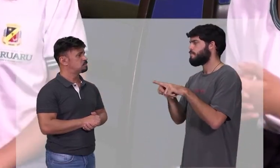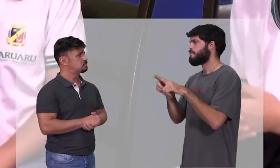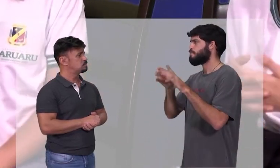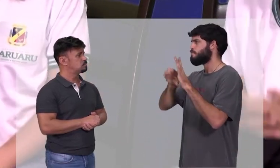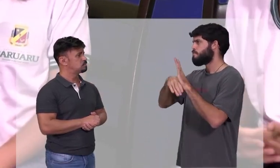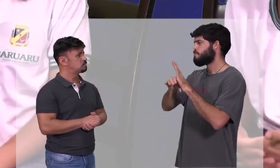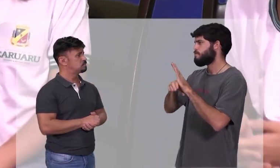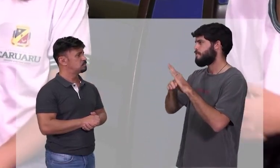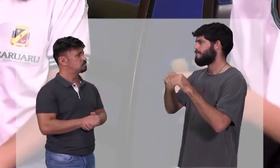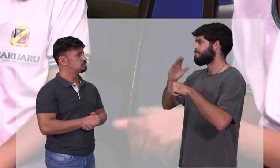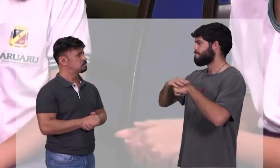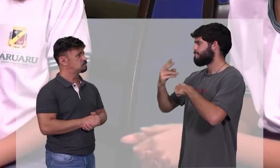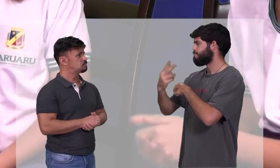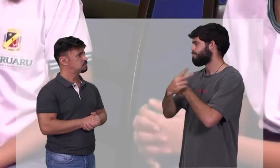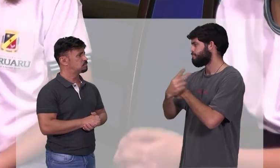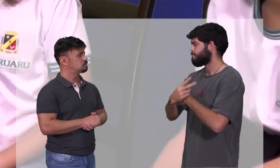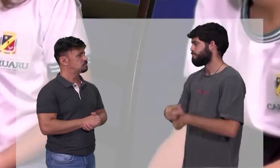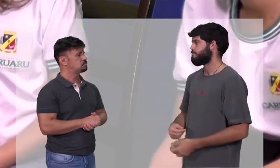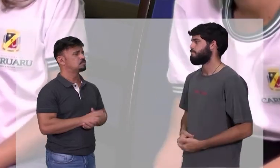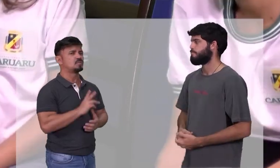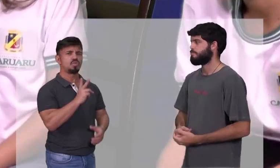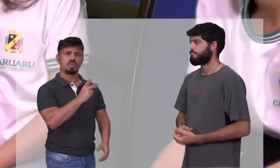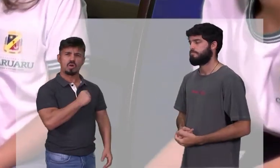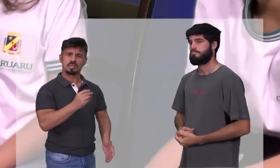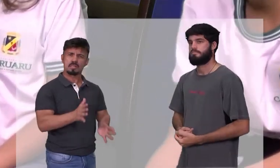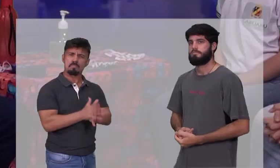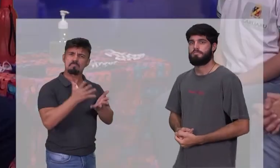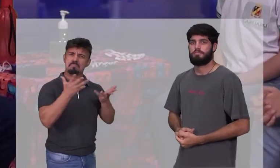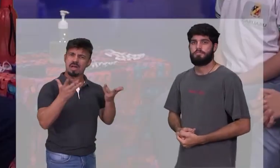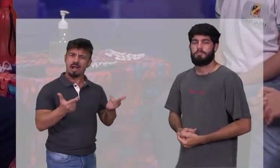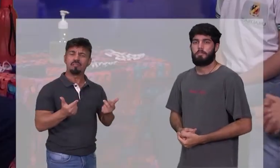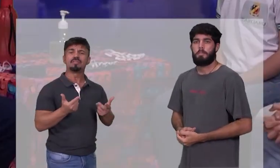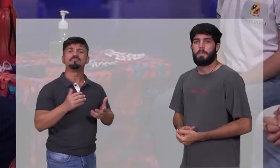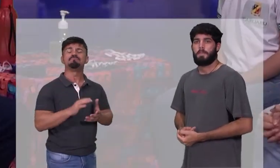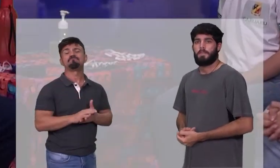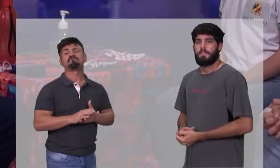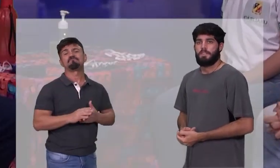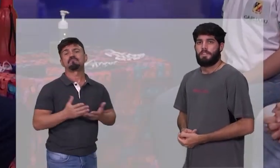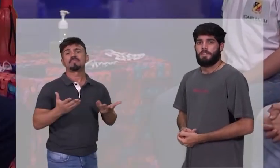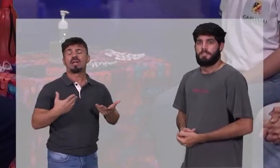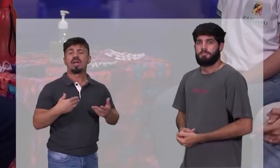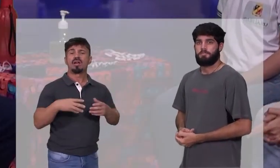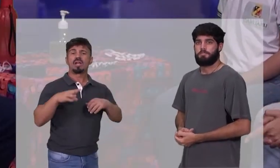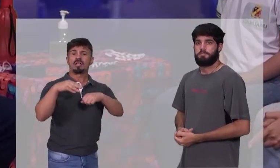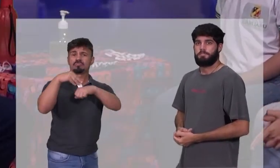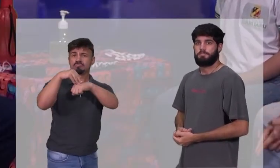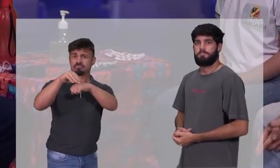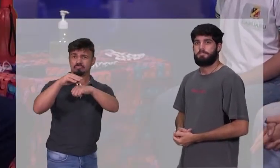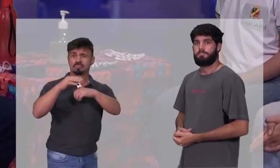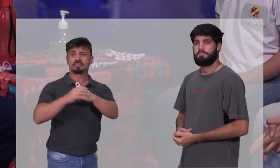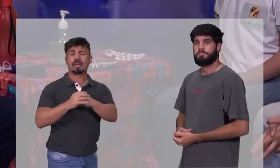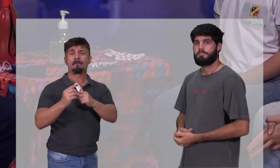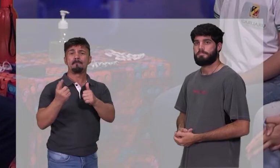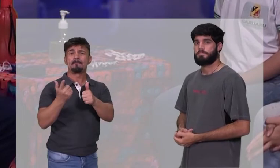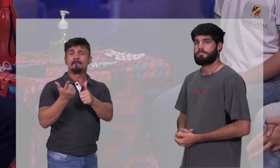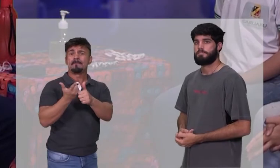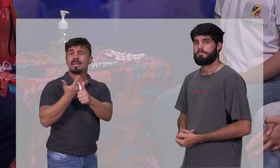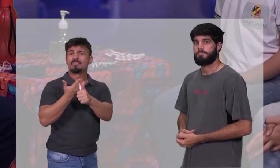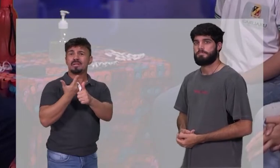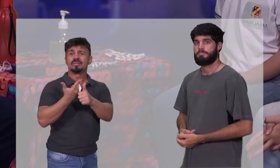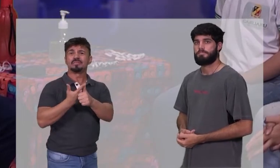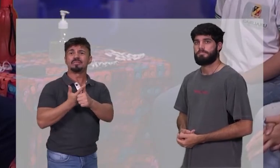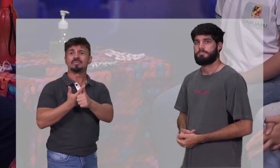de autocuidado, só que mais baixo. Nossa, maravilha. Gente, então, é o seguinte, eu quero até deixar aqui,